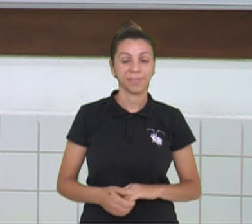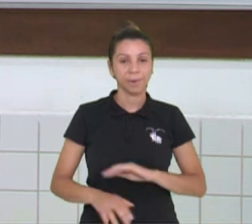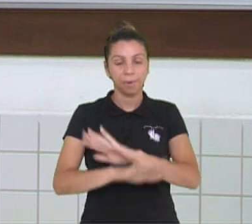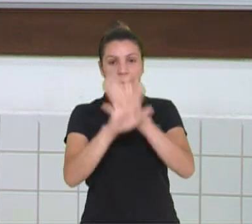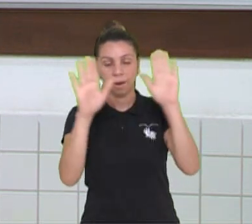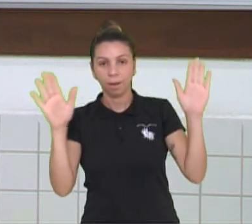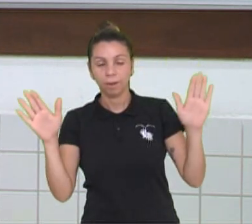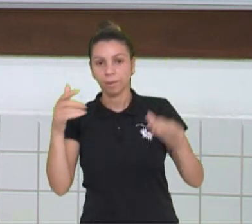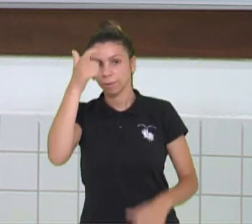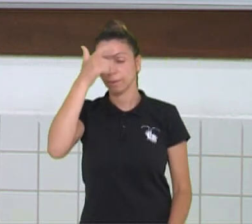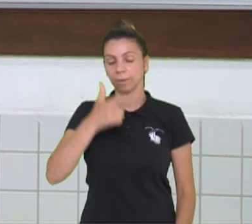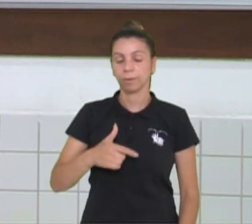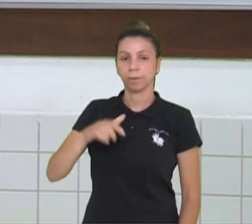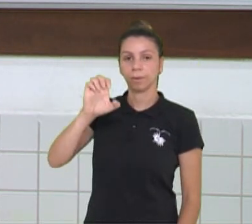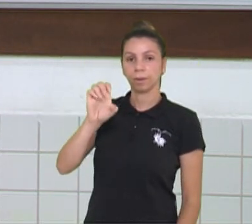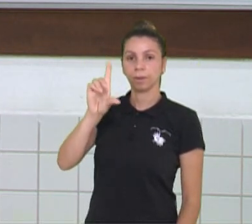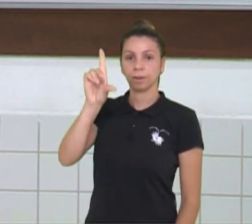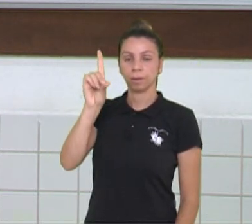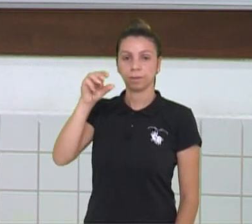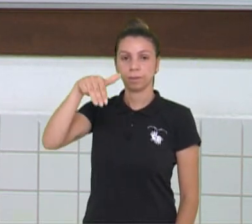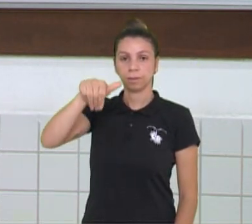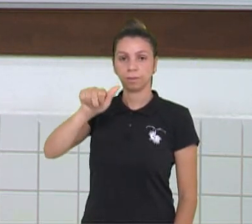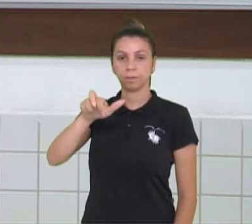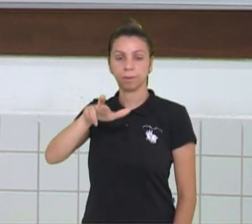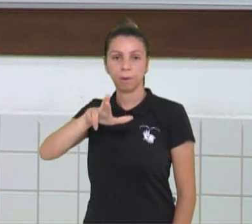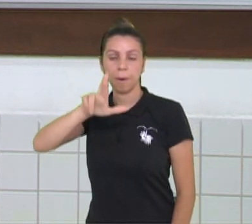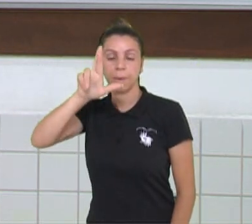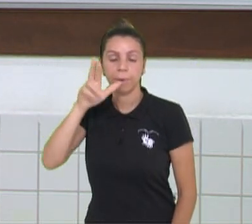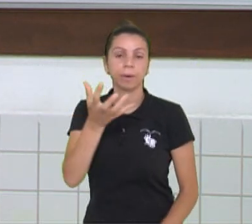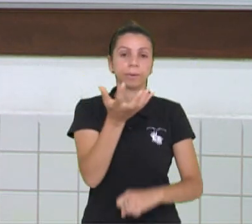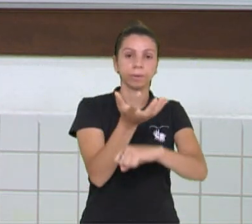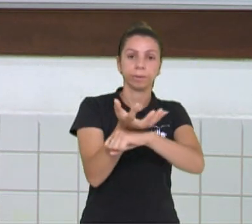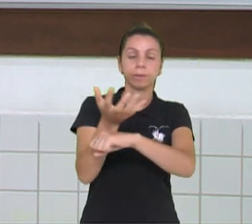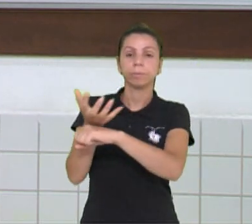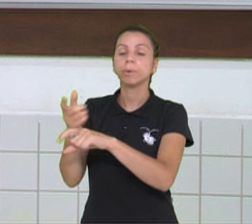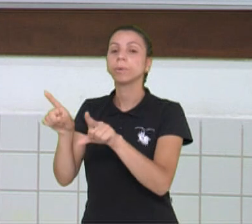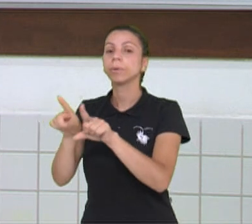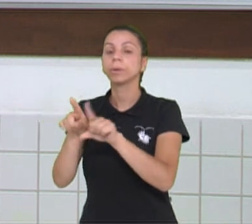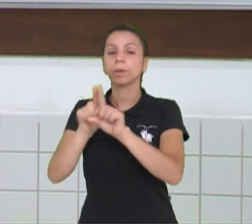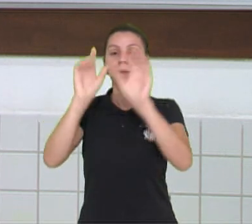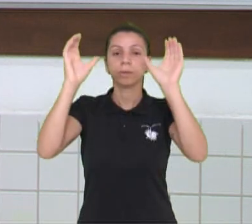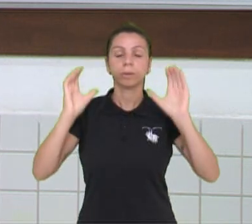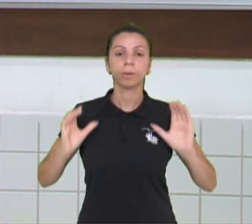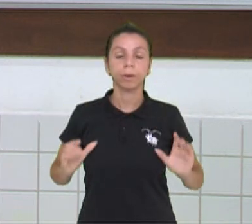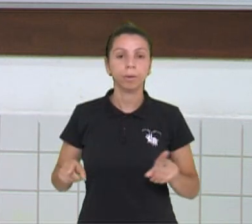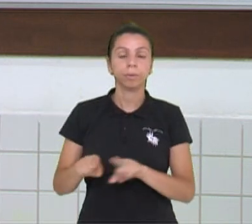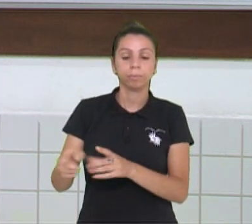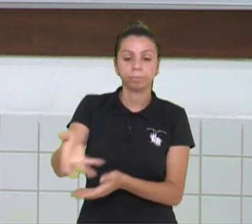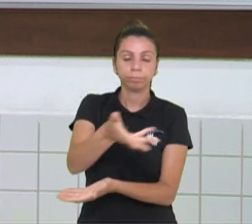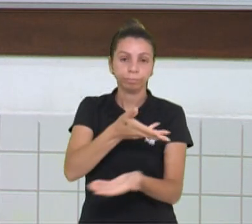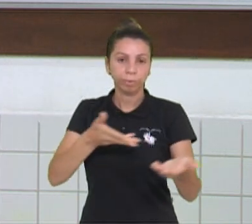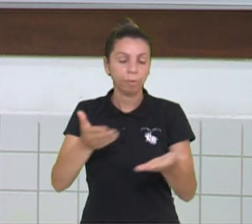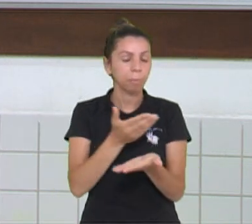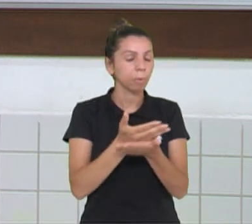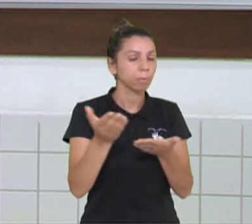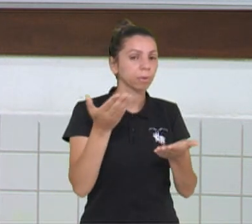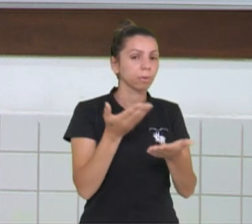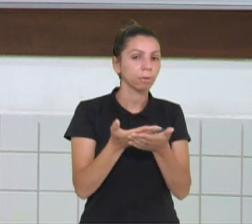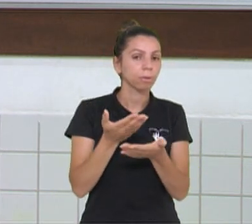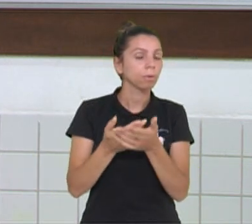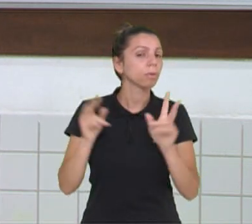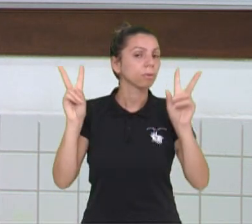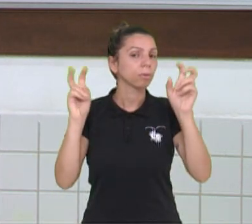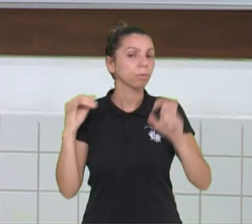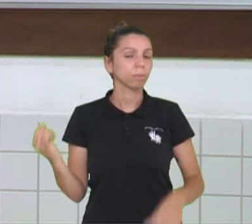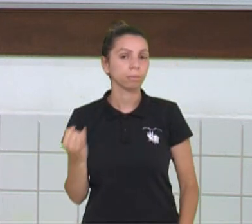Olá pessoal, professor Edmar, aqui da disciplina de Cidadania e Civismo, e nós vamos começar os nossos estudos da disciplina falando de um tema